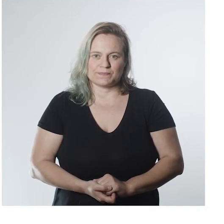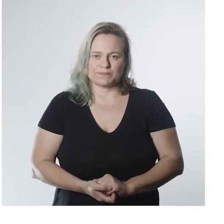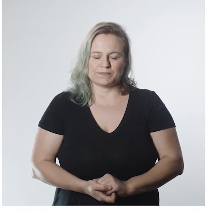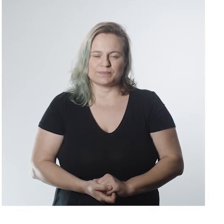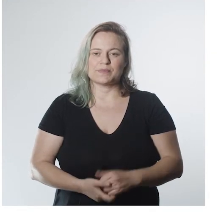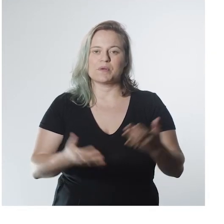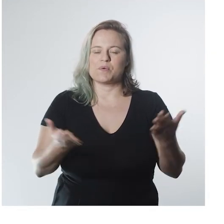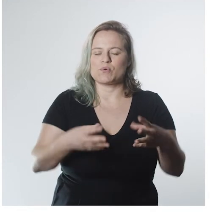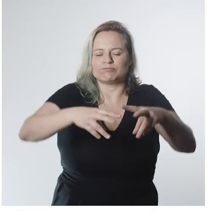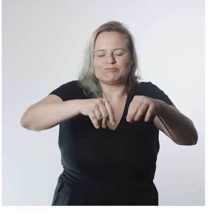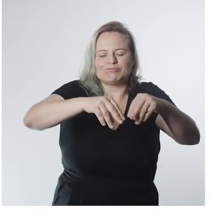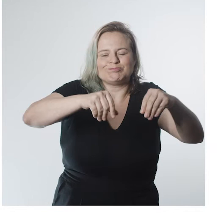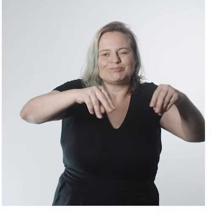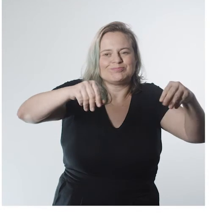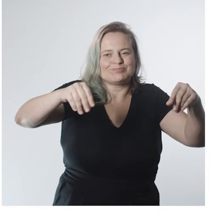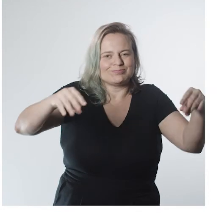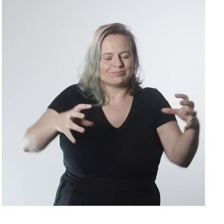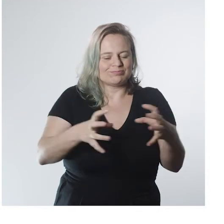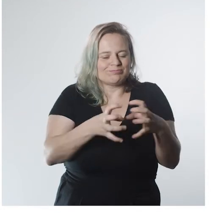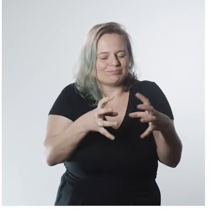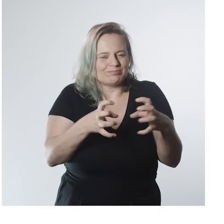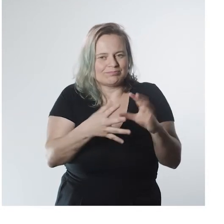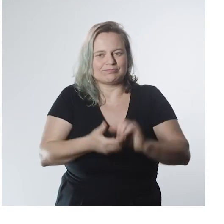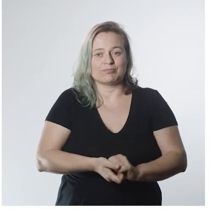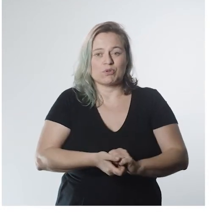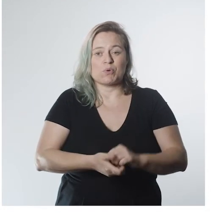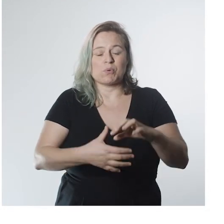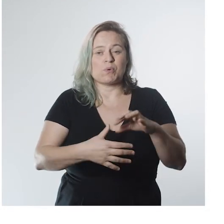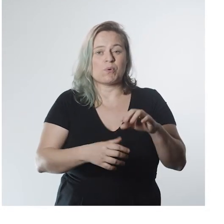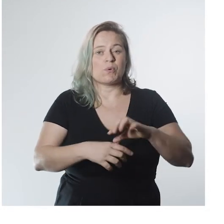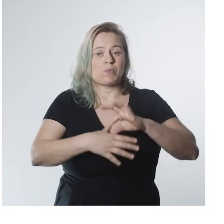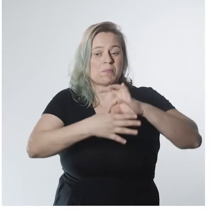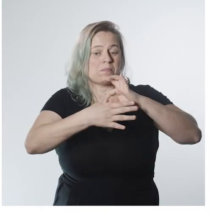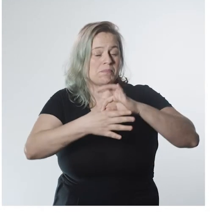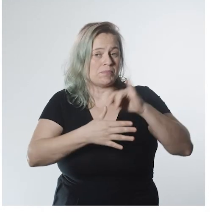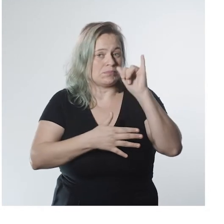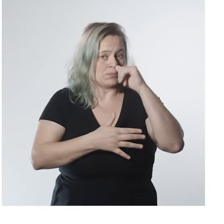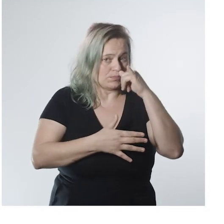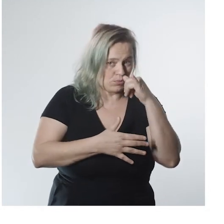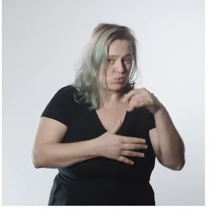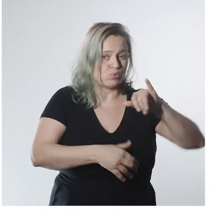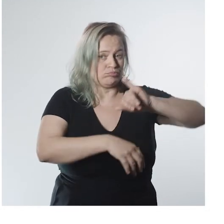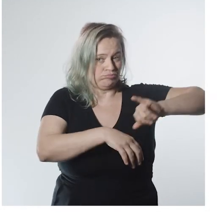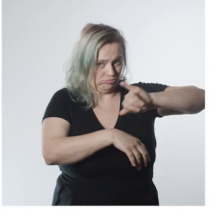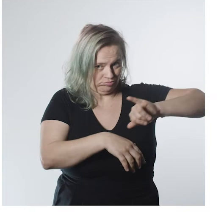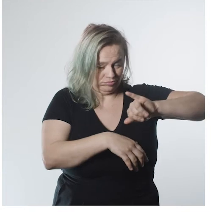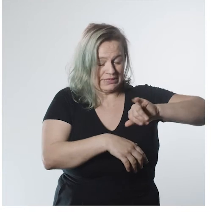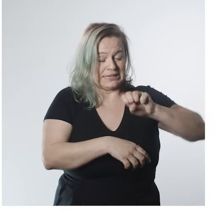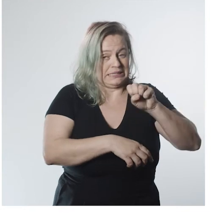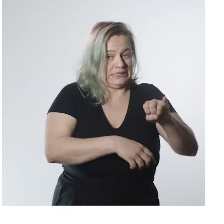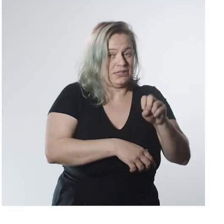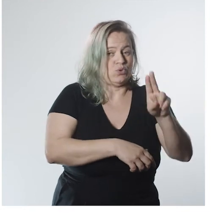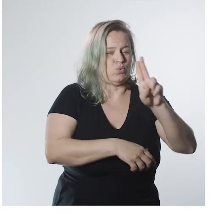Chegamos aí no preparo da farofa. Optei, na verdade, por trabalhar com a carne de porco como gordura, né, para essa farofa. Se não for de preferência usar